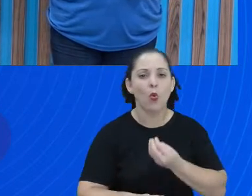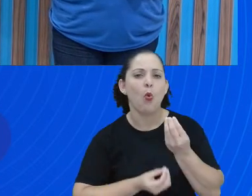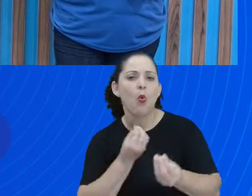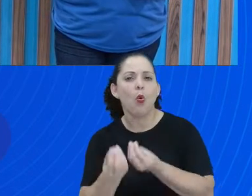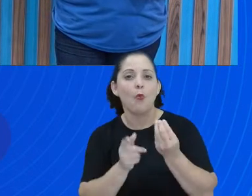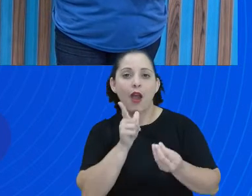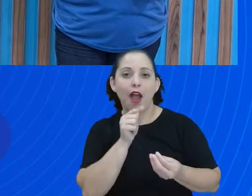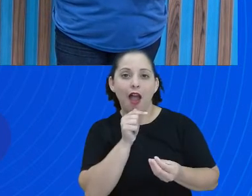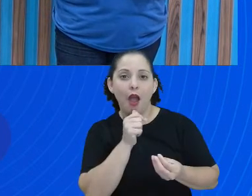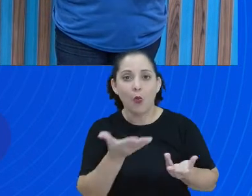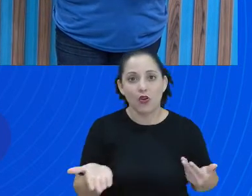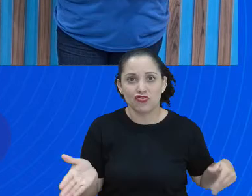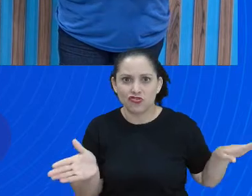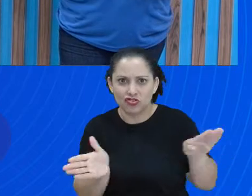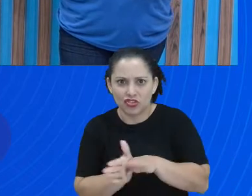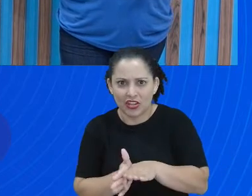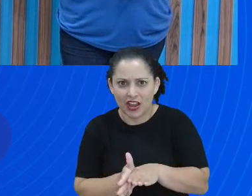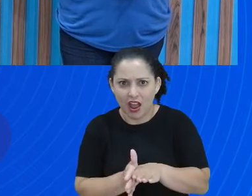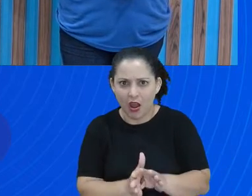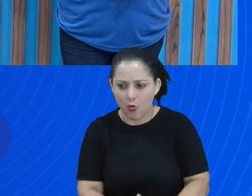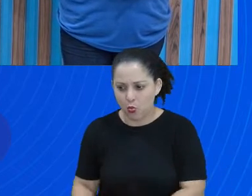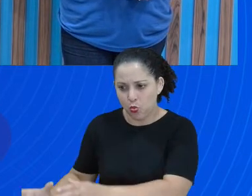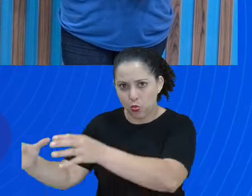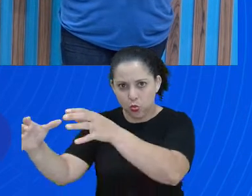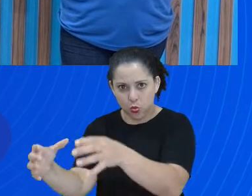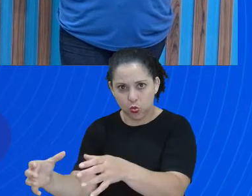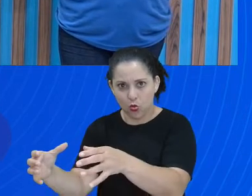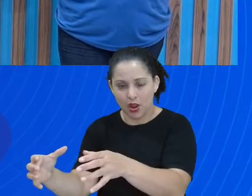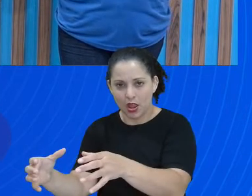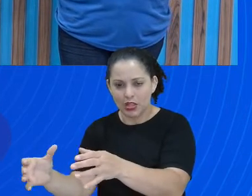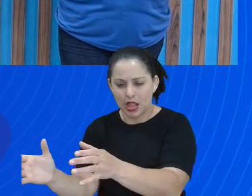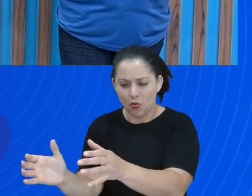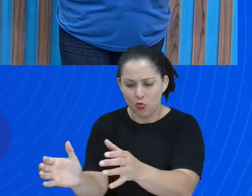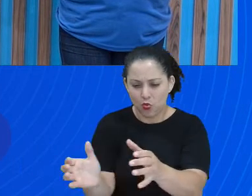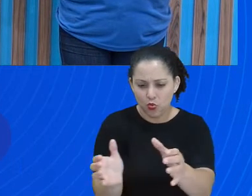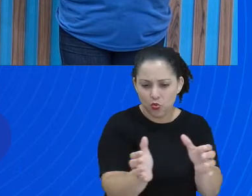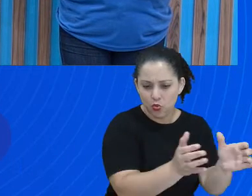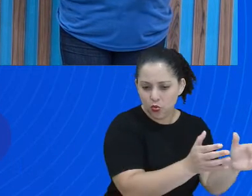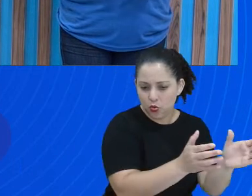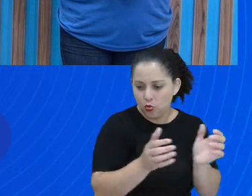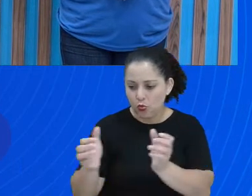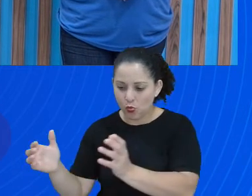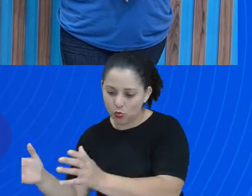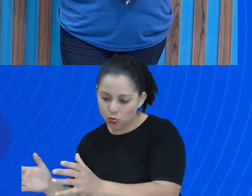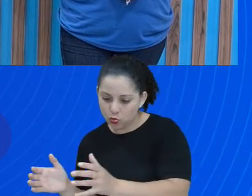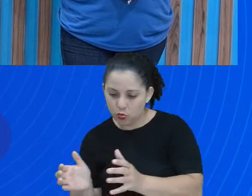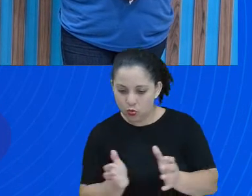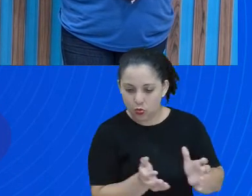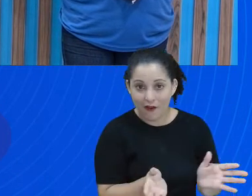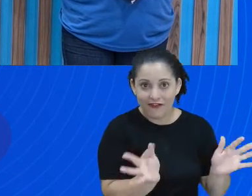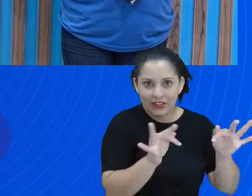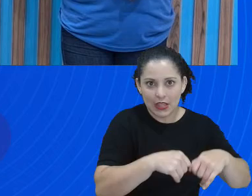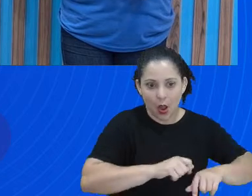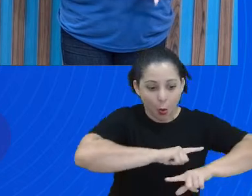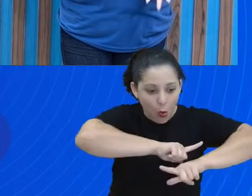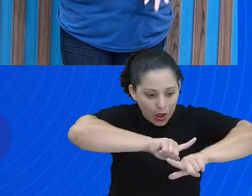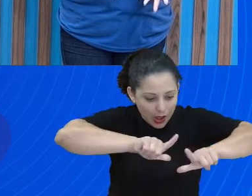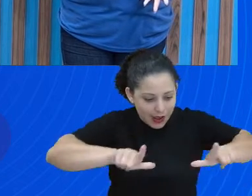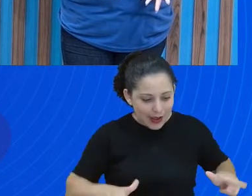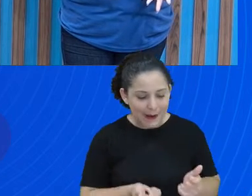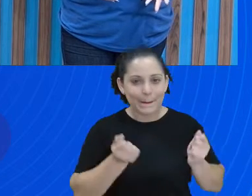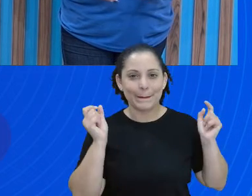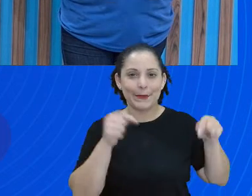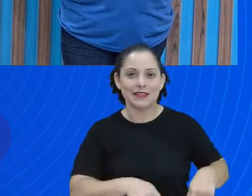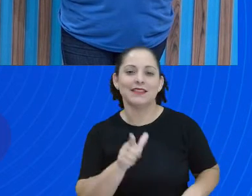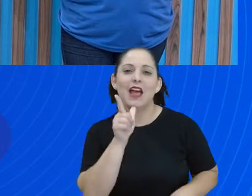estação de tratamento. E no final, depois que essa água foi tratada, o que que acontece com ela, né? Vai para